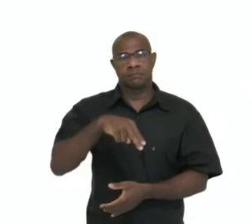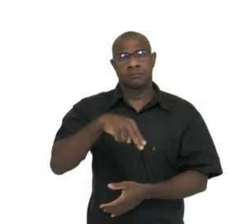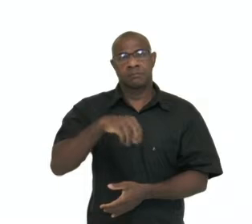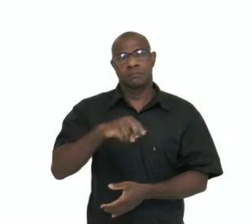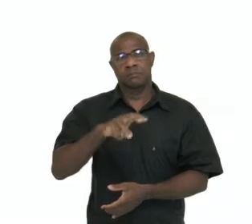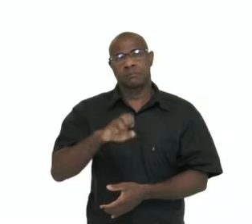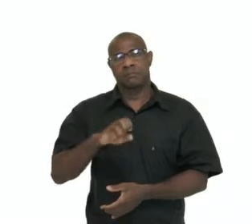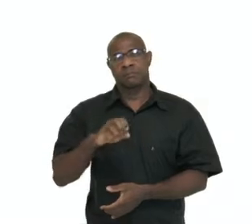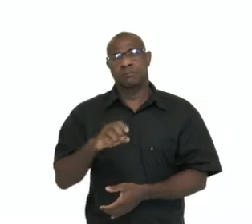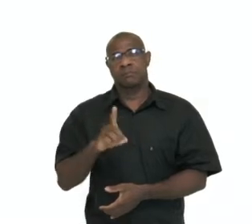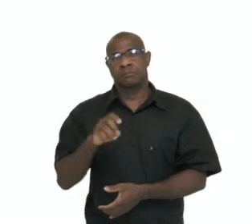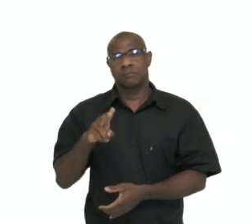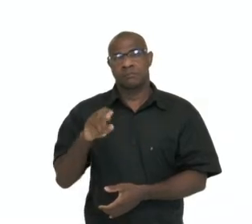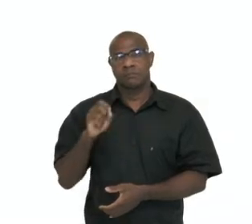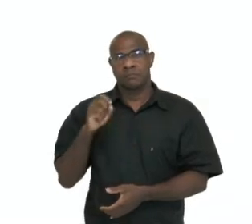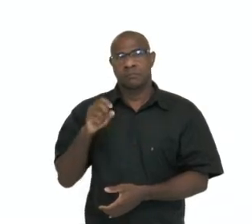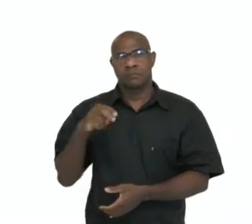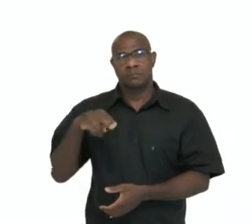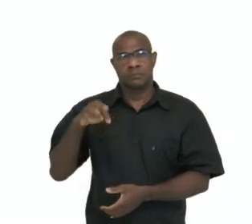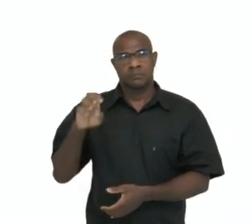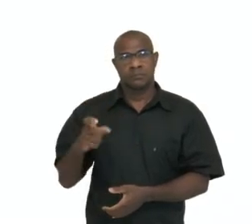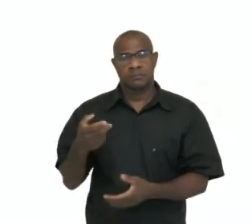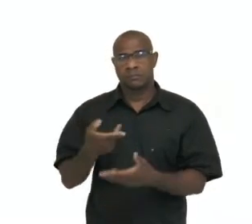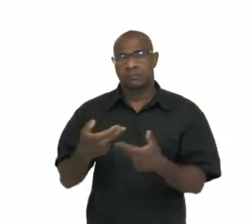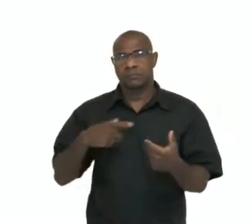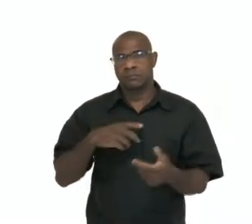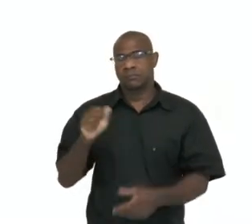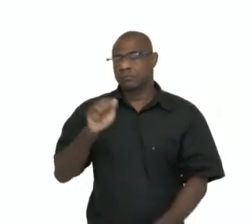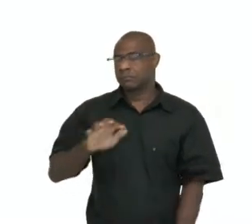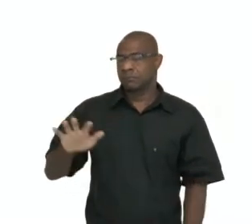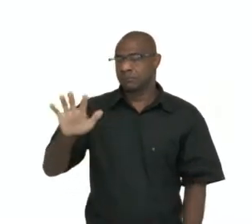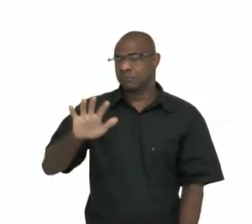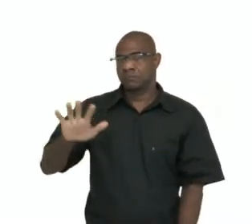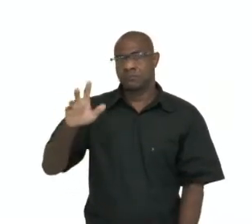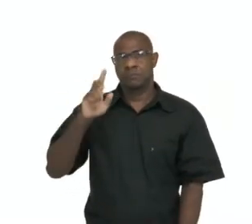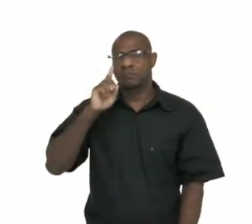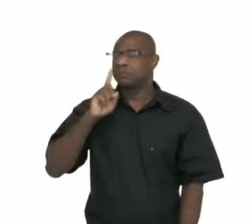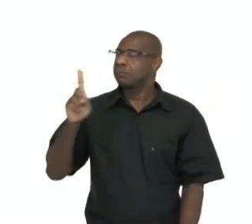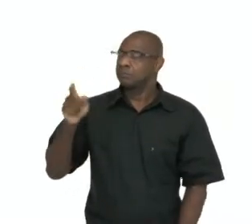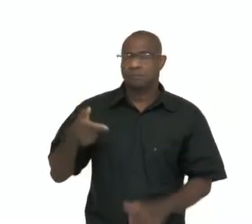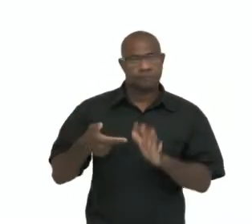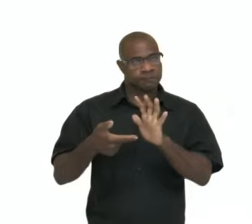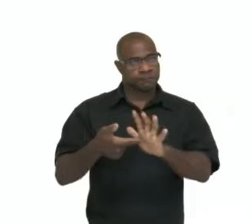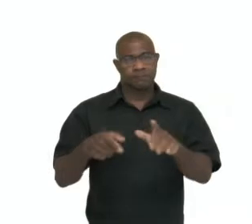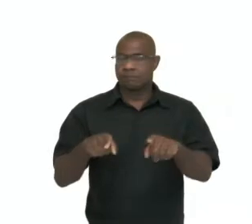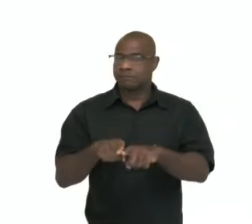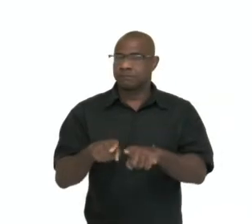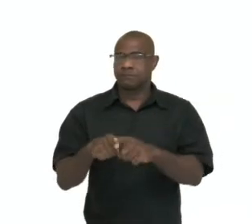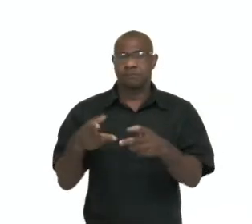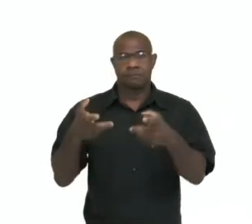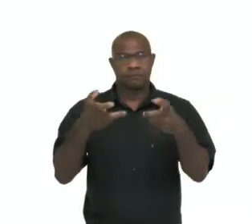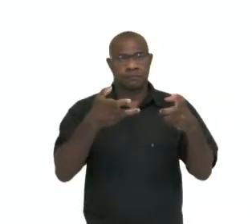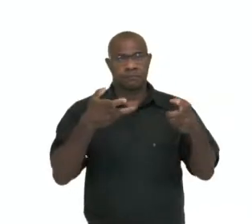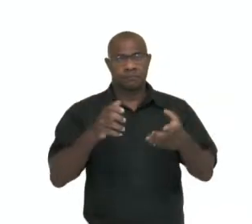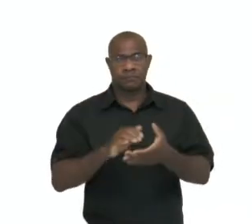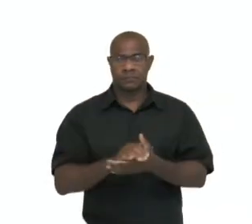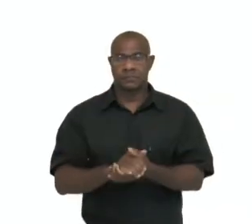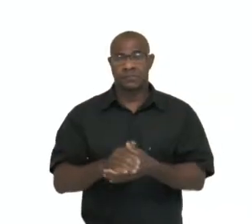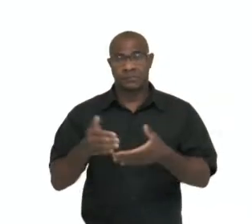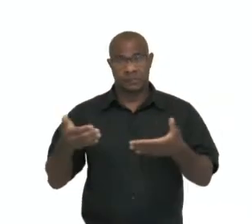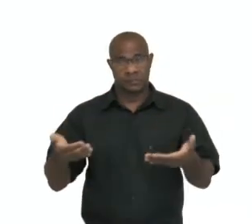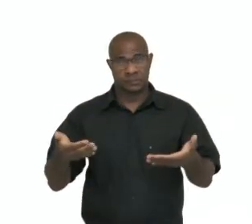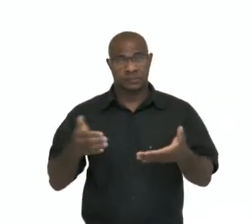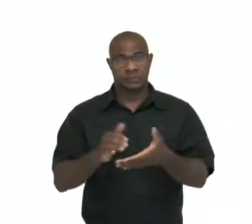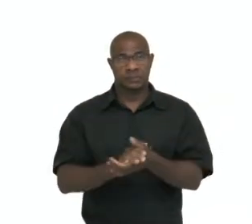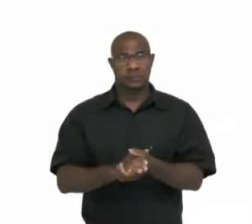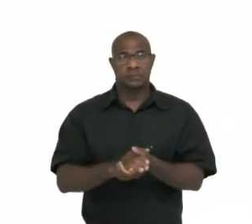Carvalho, ele traz uma iconografia com várias fotos do caso real envolvido, como vocês podem bem observar aqui na tela.